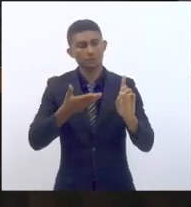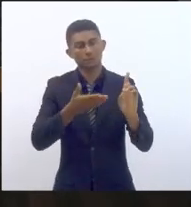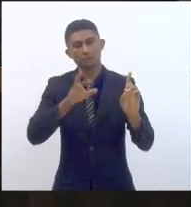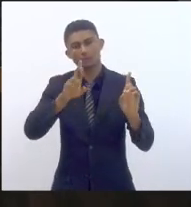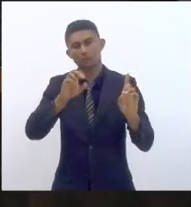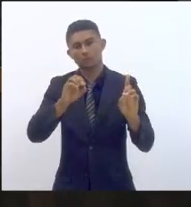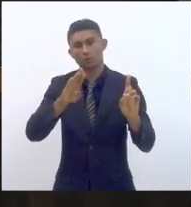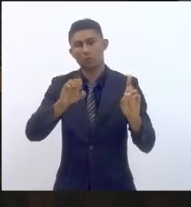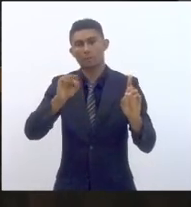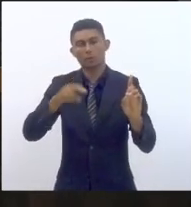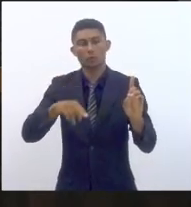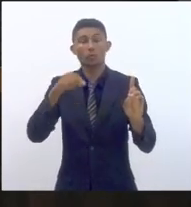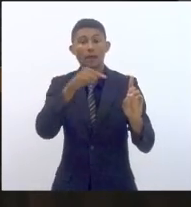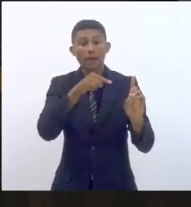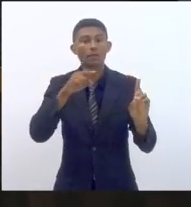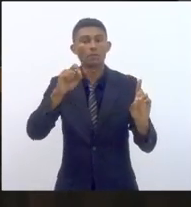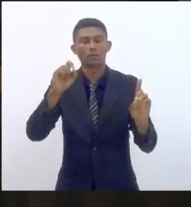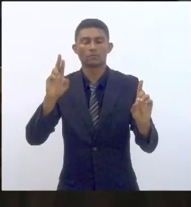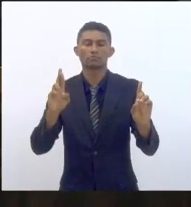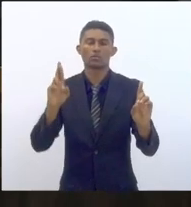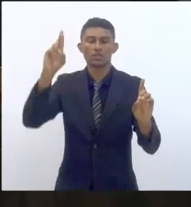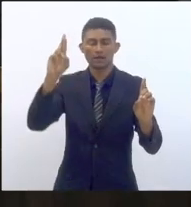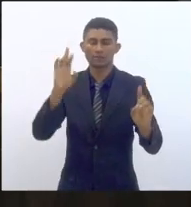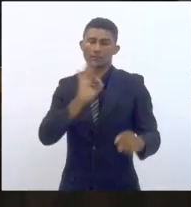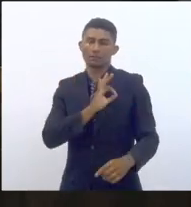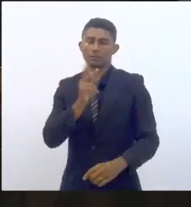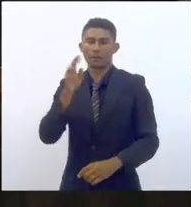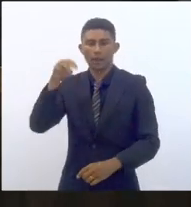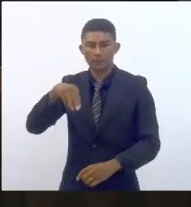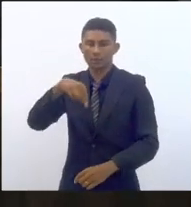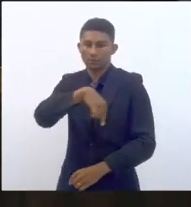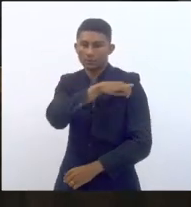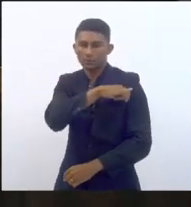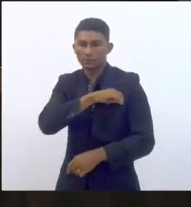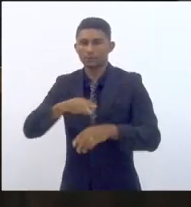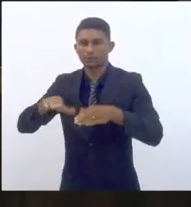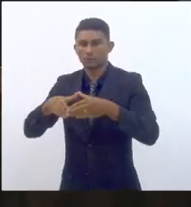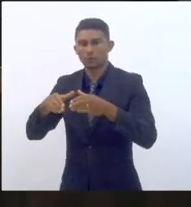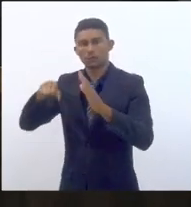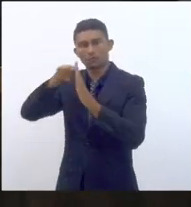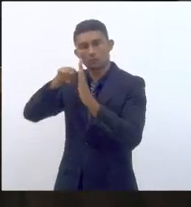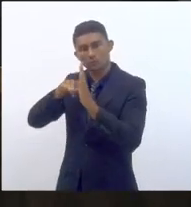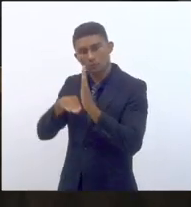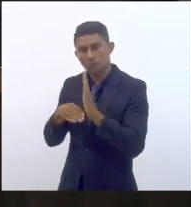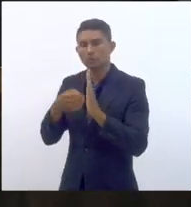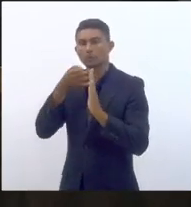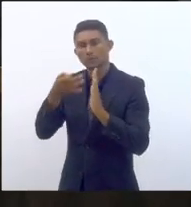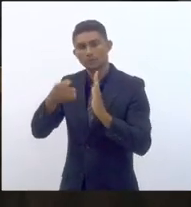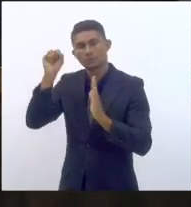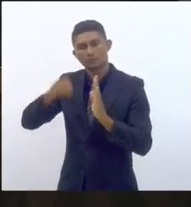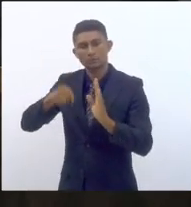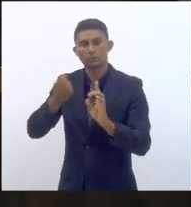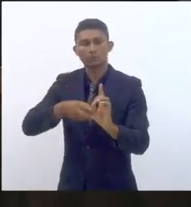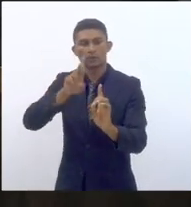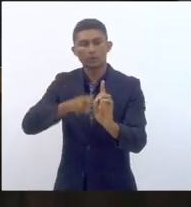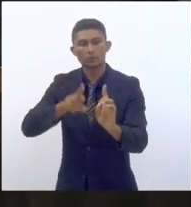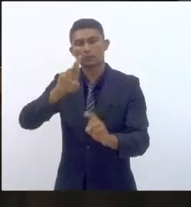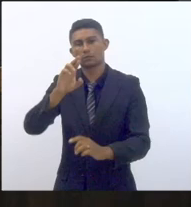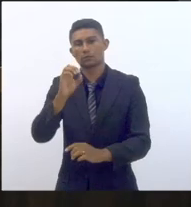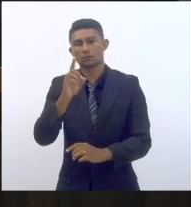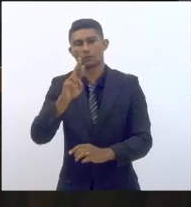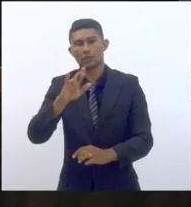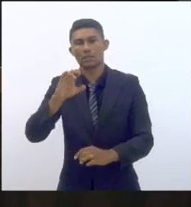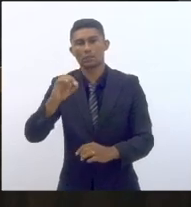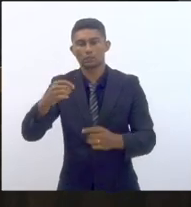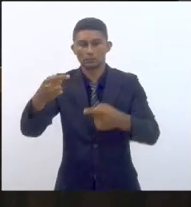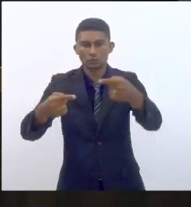Guerreiro, capitão da Polícia Militar do Estado do Rio de Janeiro. Parecer da Comissão de Normas Internas e Proporções Externas, favorável, relator deputado Rodrigo Amorim. Em